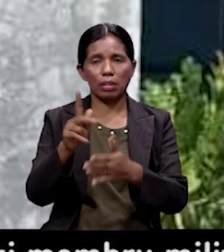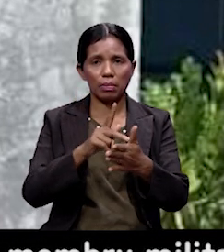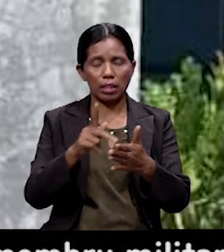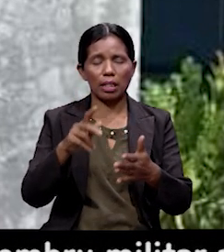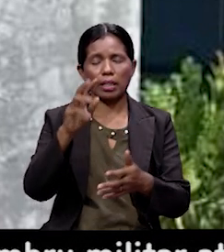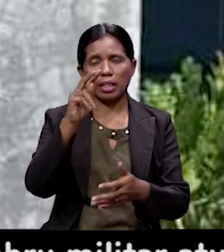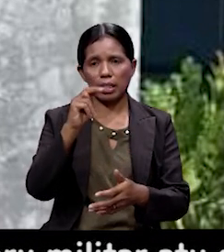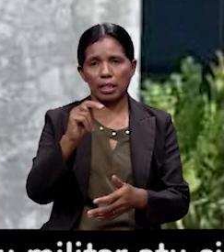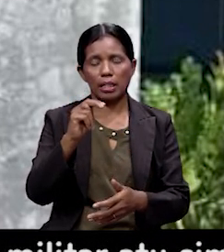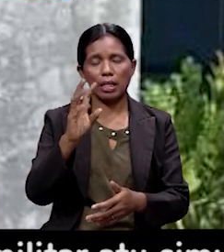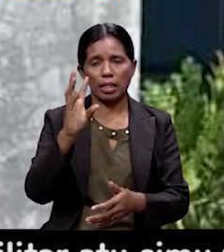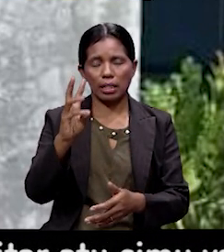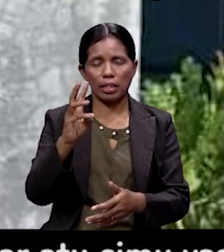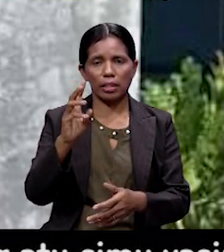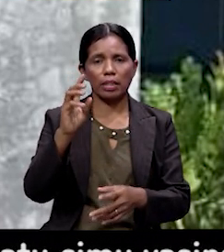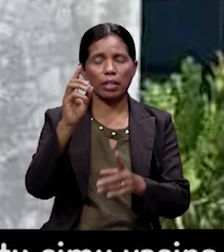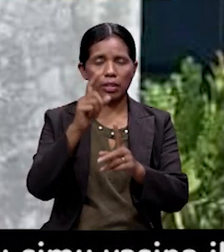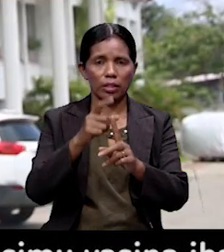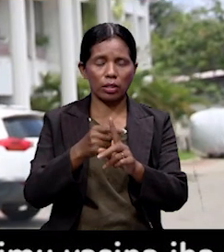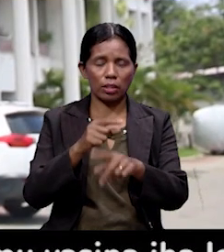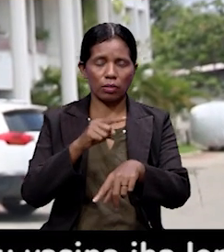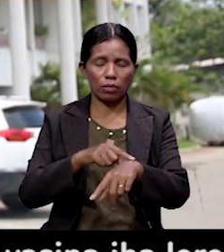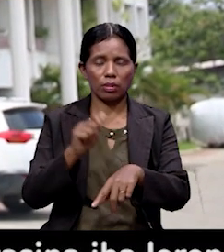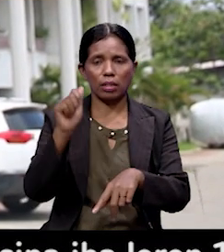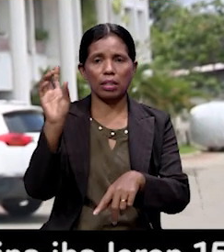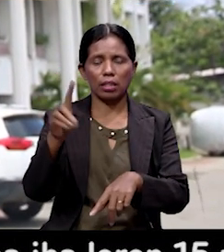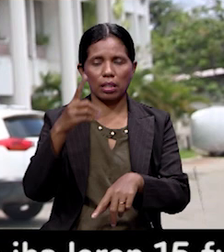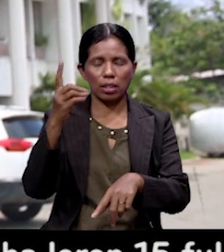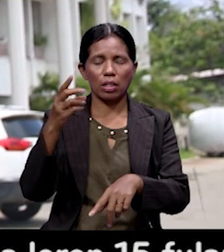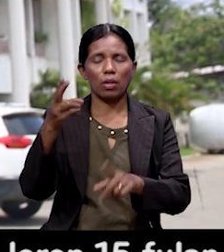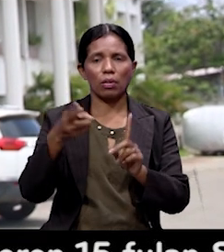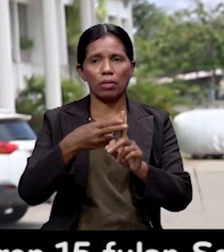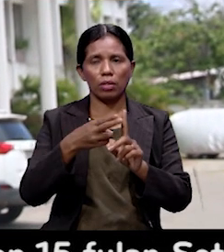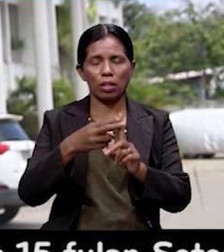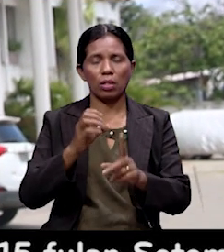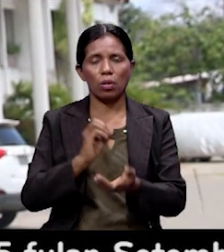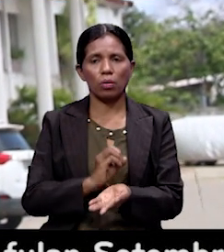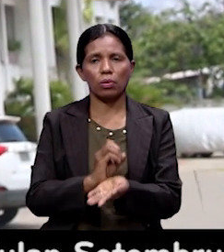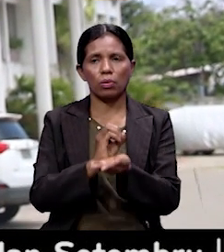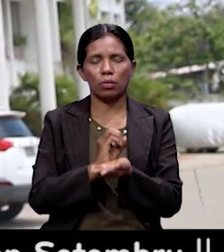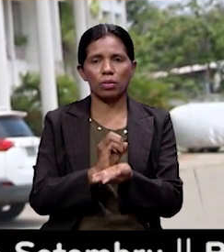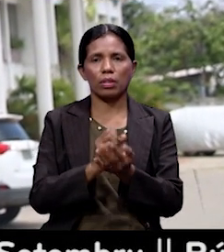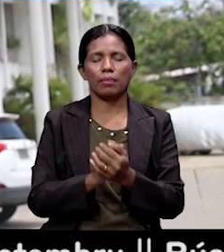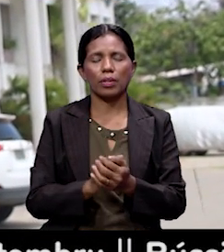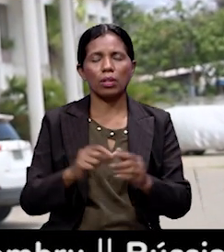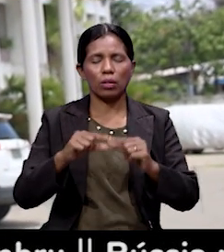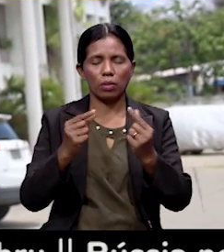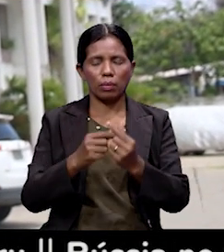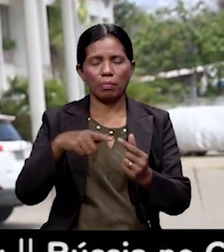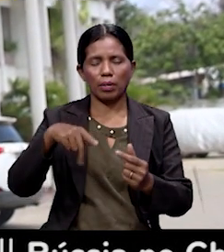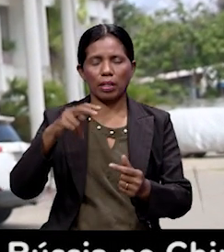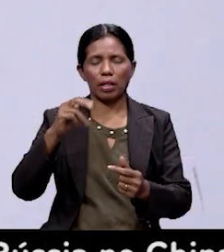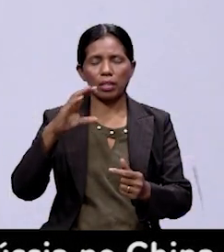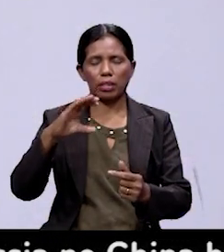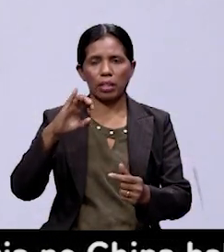Sanu Singualo Fulangne, mais ou menos Tuku Sanulo Dader e Hotel Grand Tindão, ue Kusi Ambeno. No equipe PENSIC recolha mo suspeito